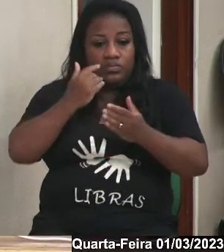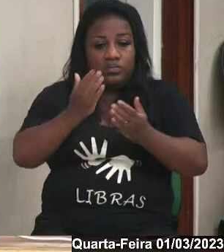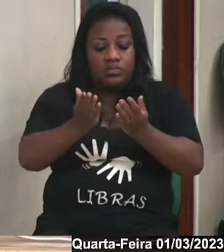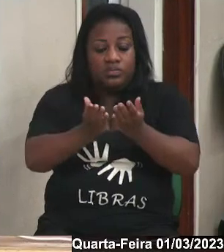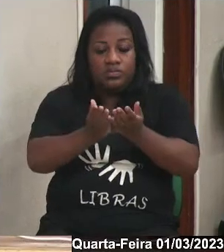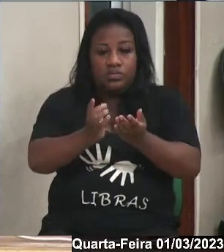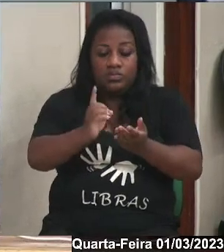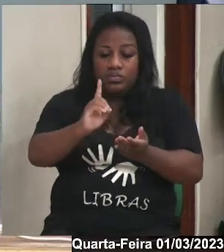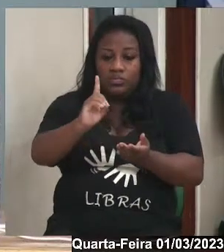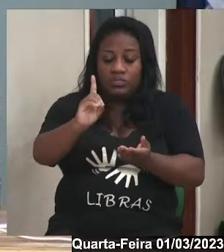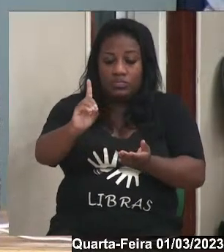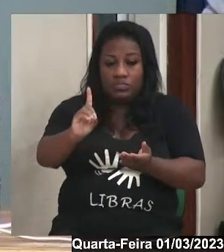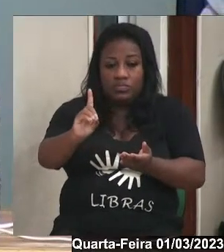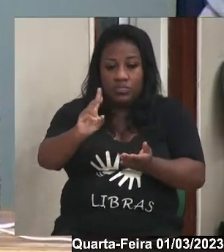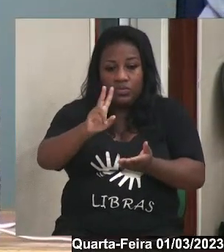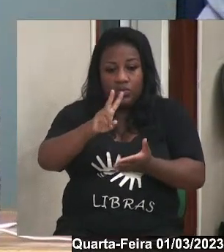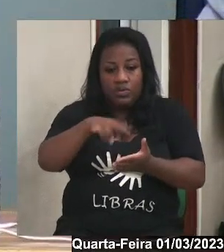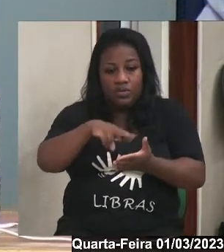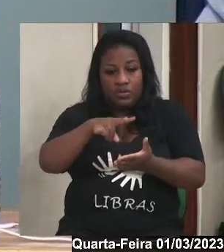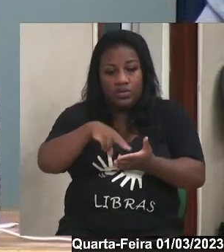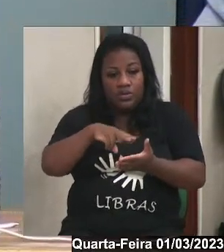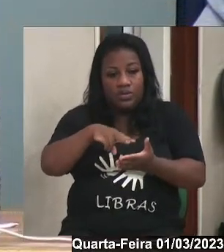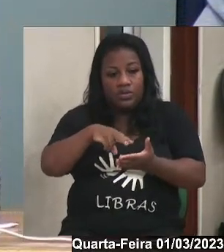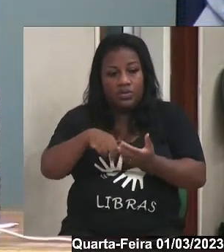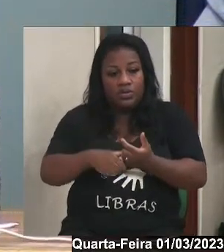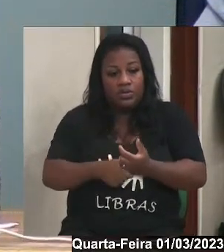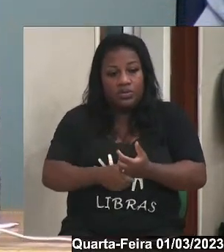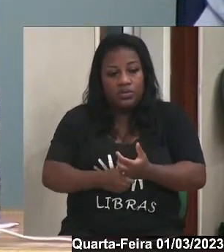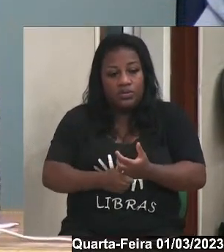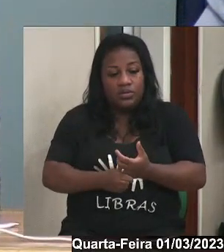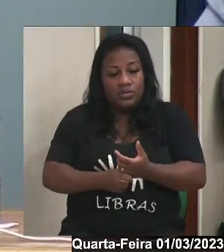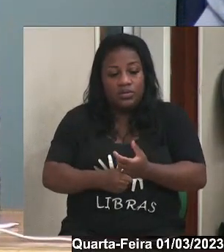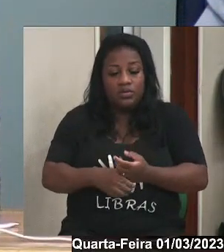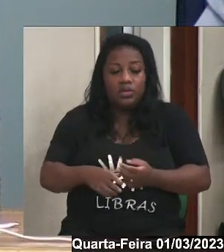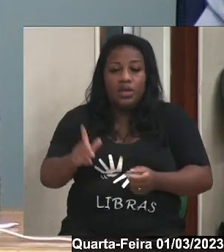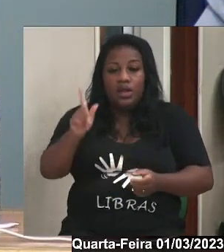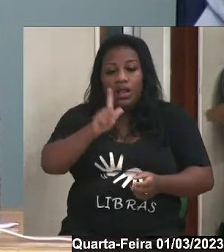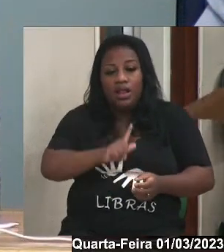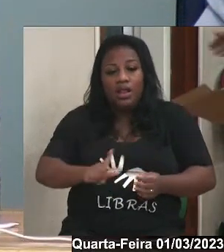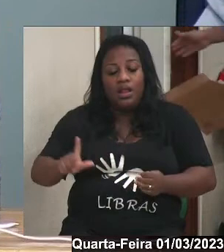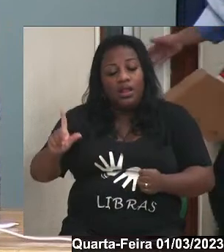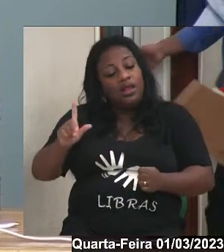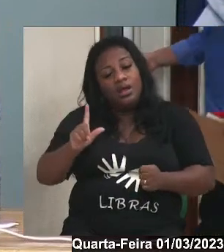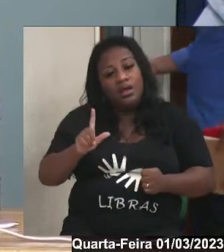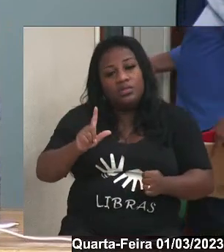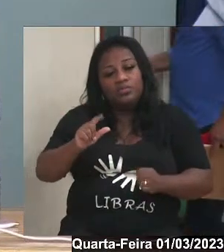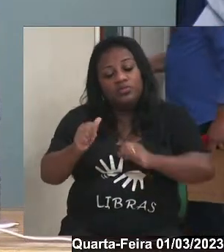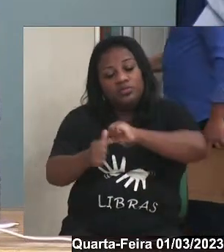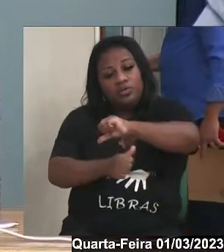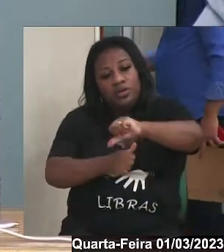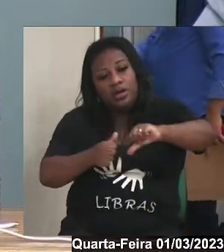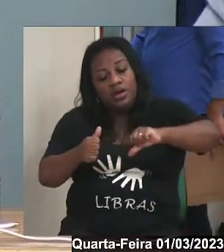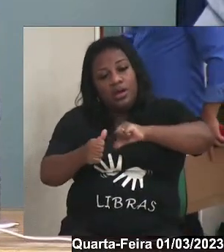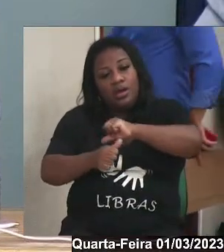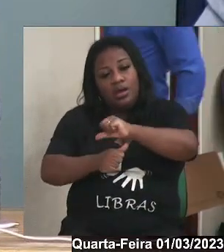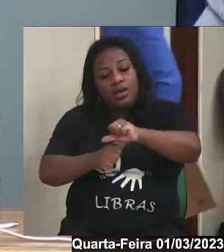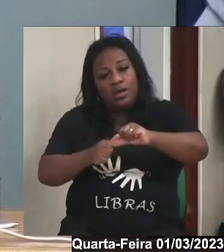que procedesse à leitura de um trecho da Bíblia. Após, o vereador Leandro de Souza pediu a inversão de pauta